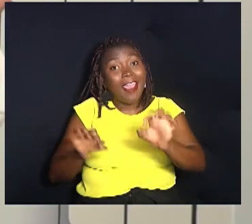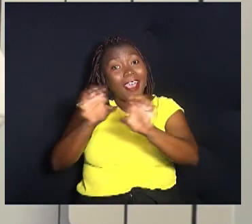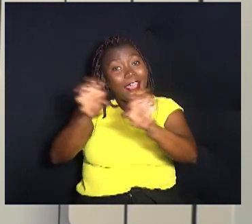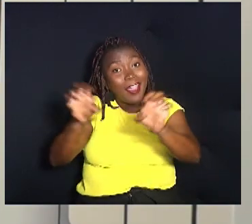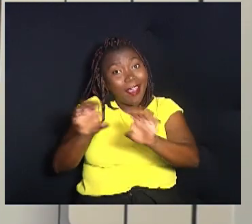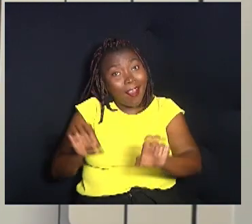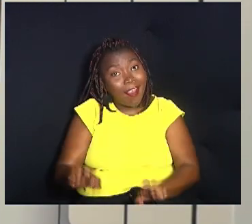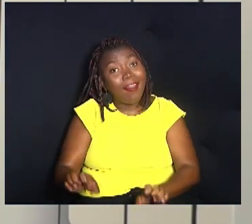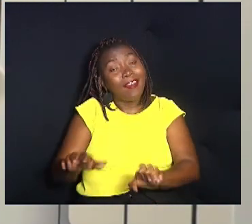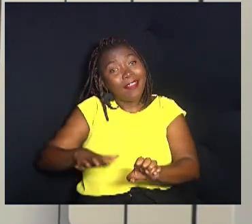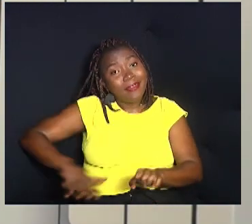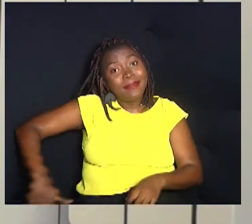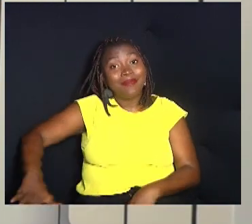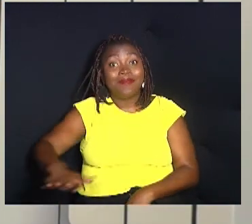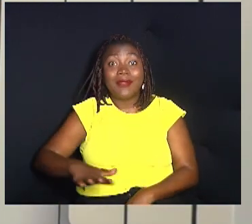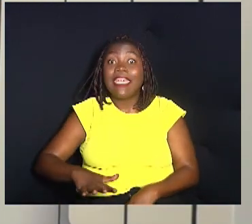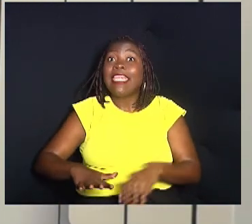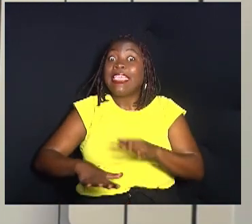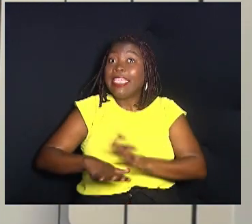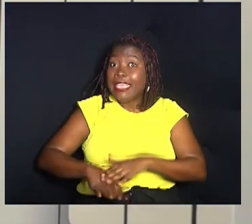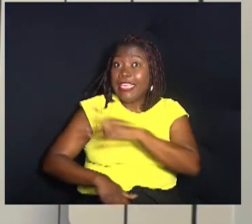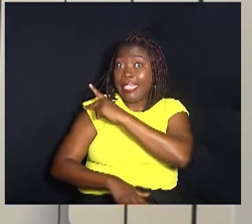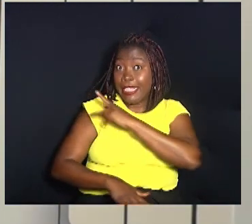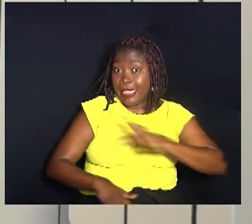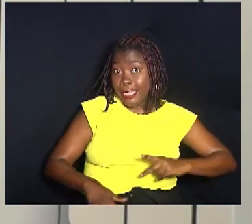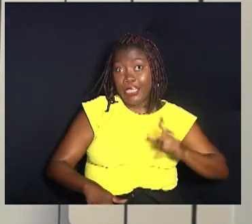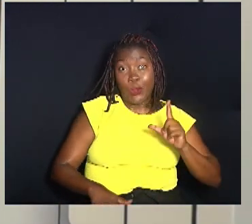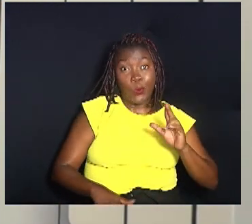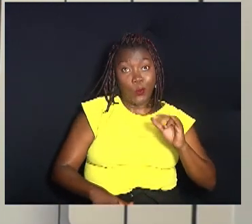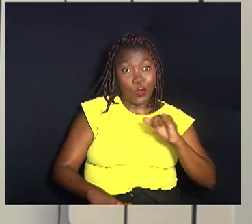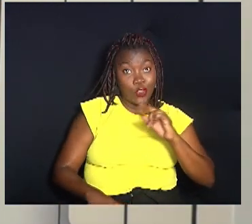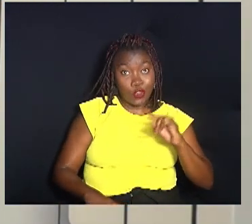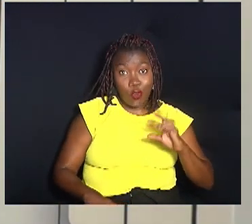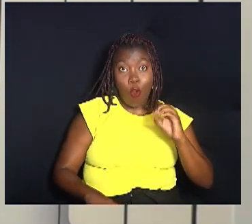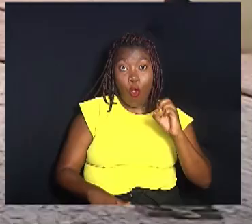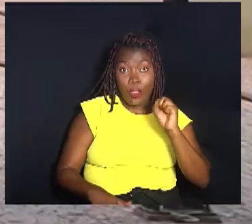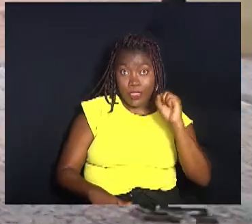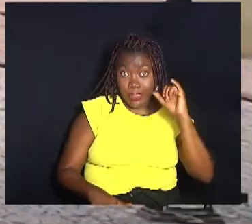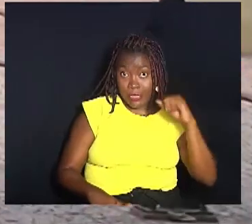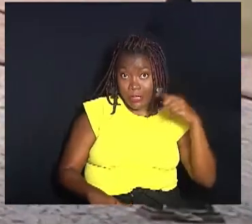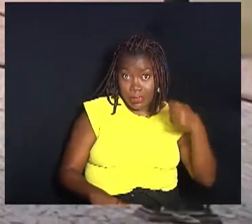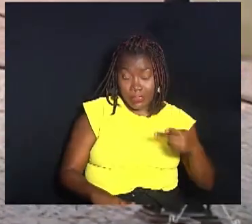na região. E o presidente Luiz Rossini foi até o local.